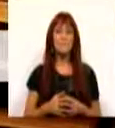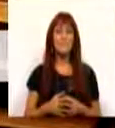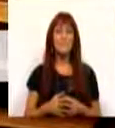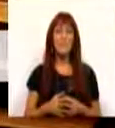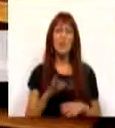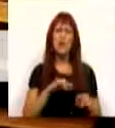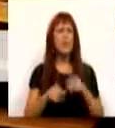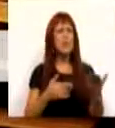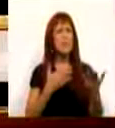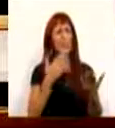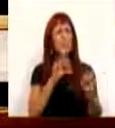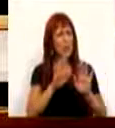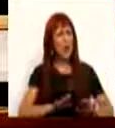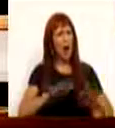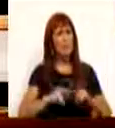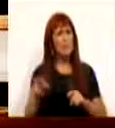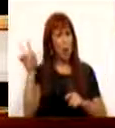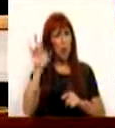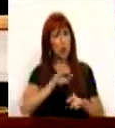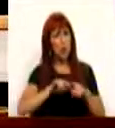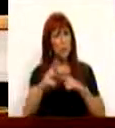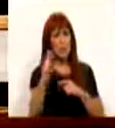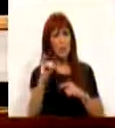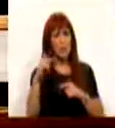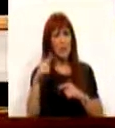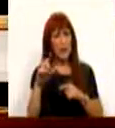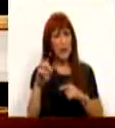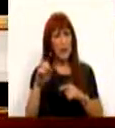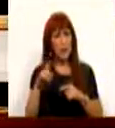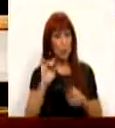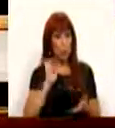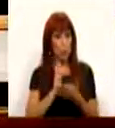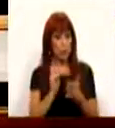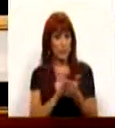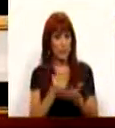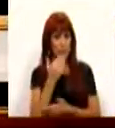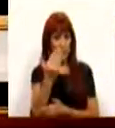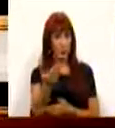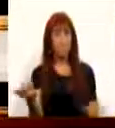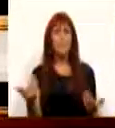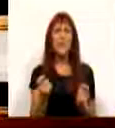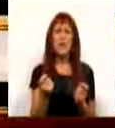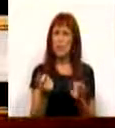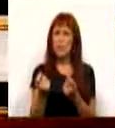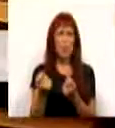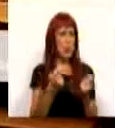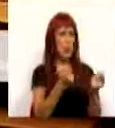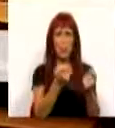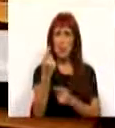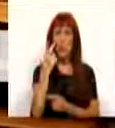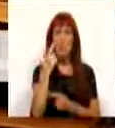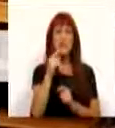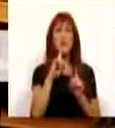Senhores deputados, peço alguma tranquilidade para ouvirmos o Sr. Deputado Vitorino Canas neste último ponto. Faz favor. Poucos conhecem